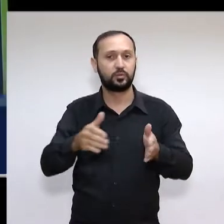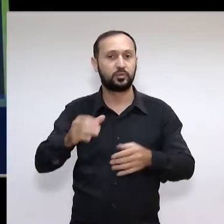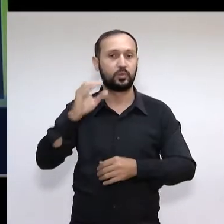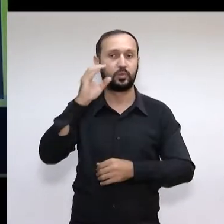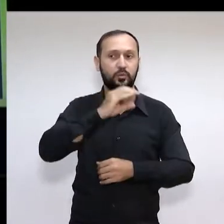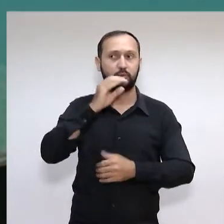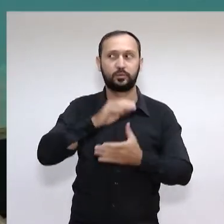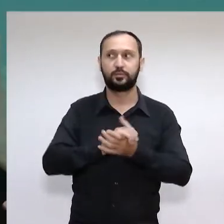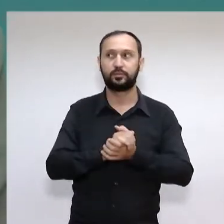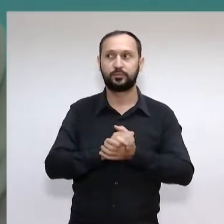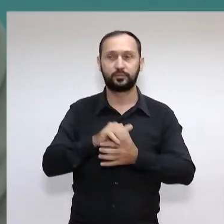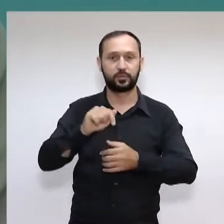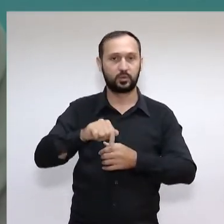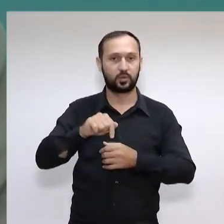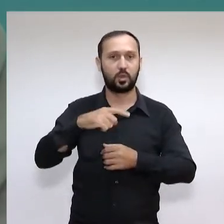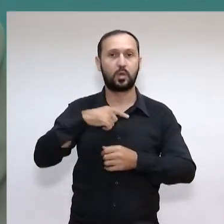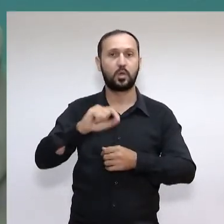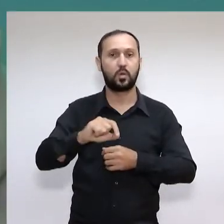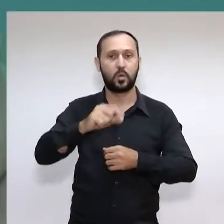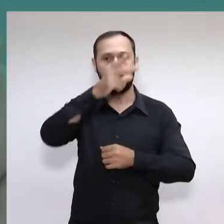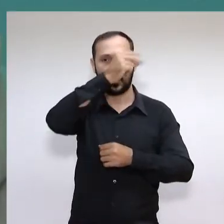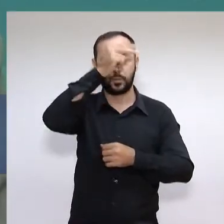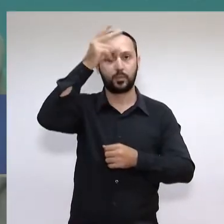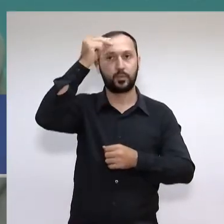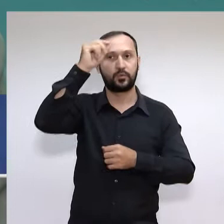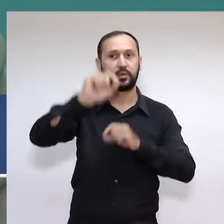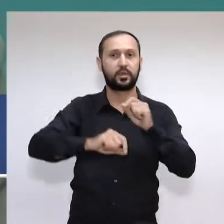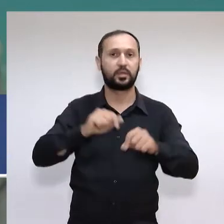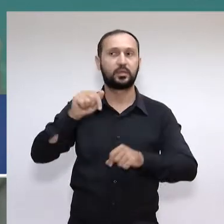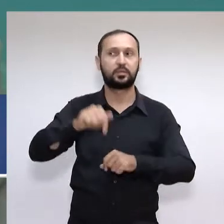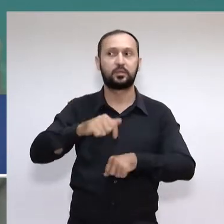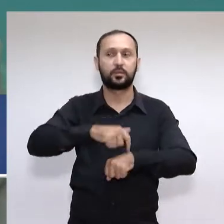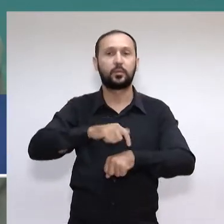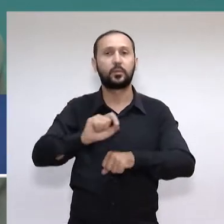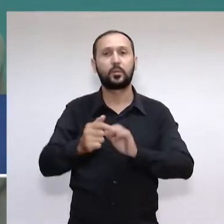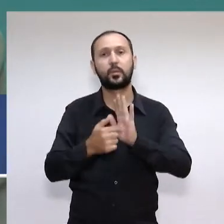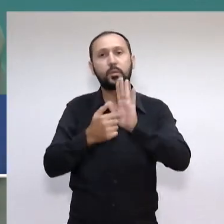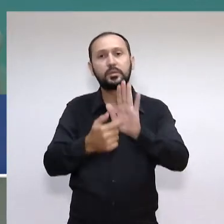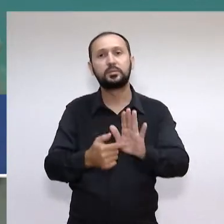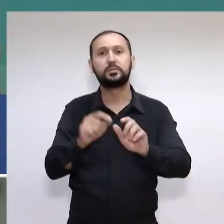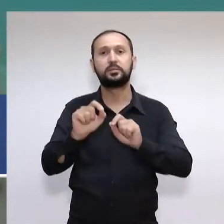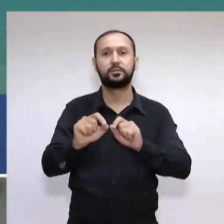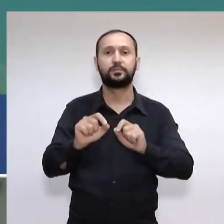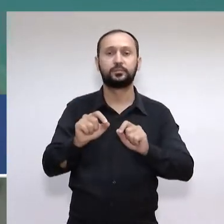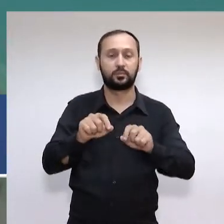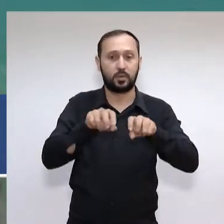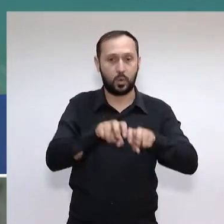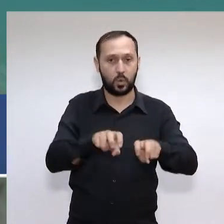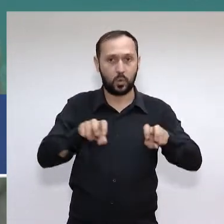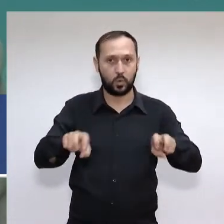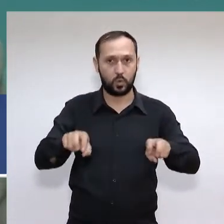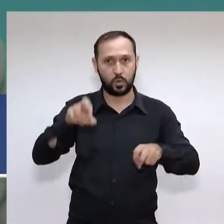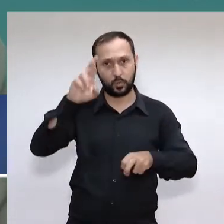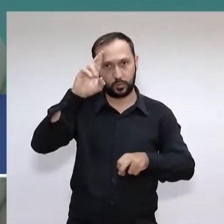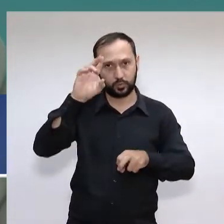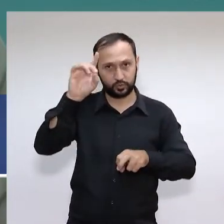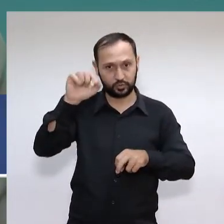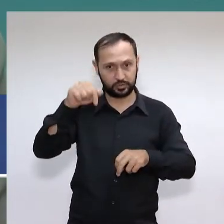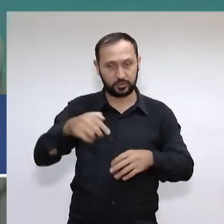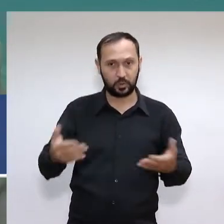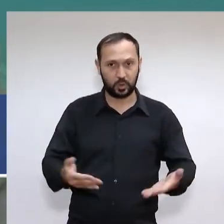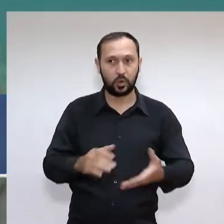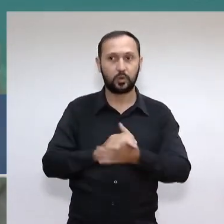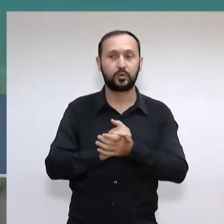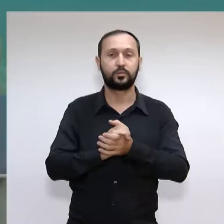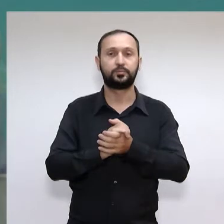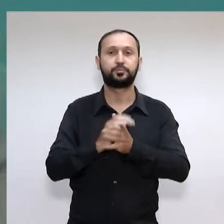de urgência. Bem, foi encaminhado pelo prefeito municipal Marcos Marcelo Tradi a esta casa e uma apresentação apresentada pela mesa diretora da